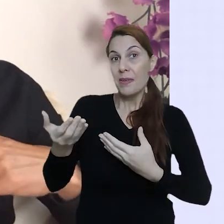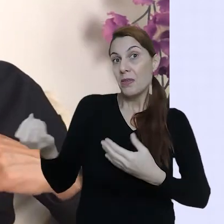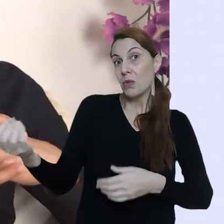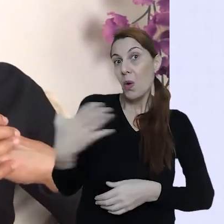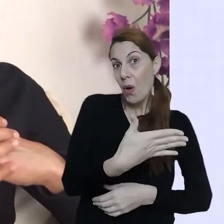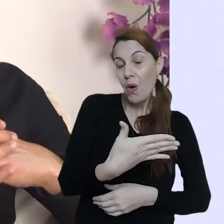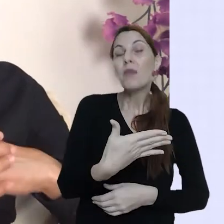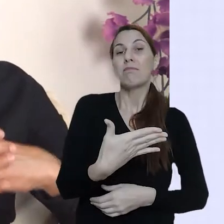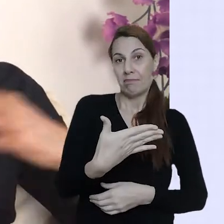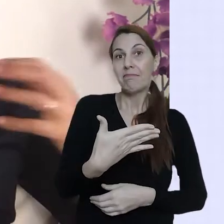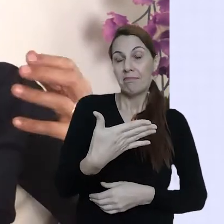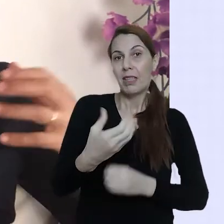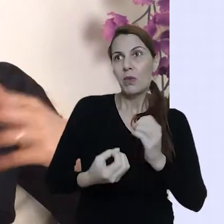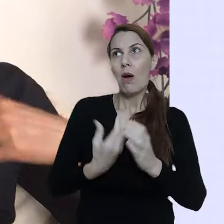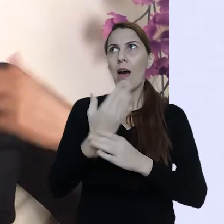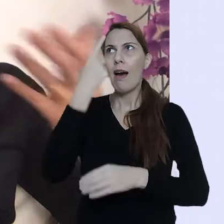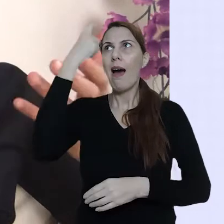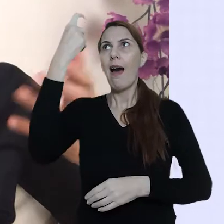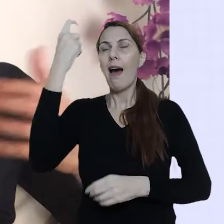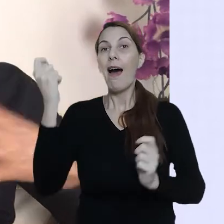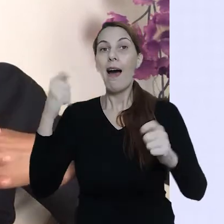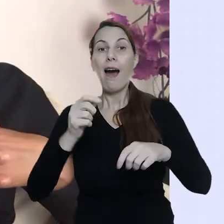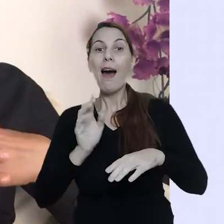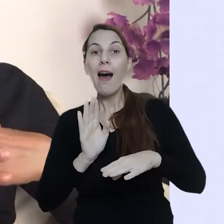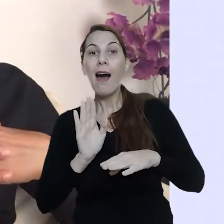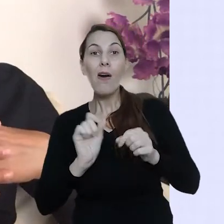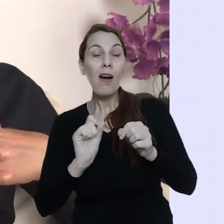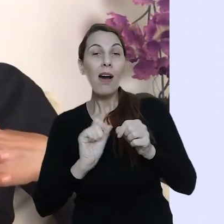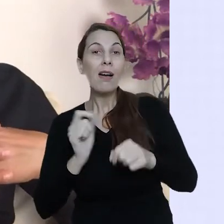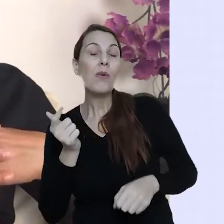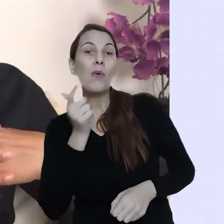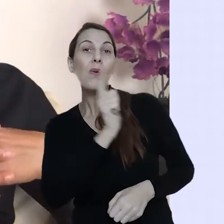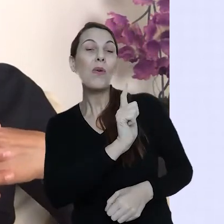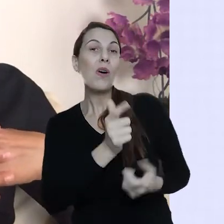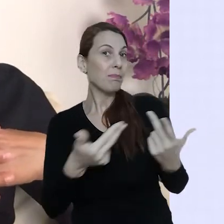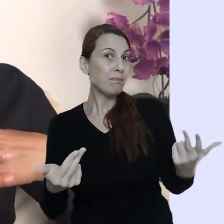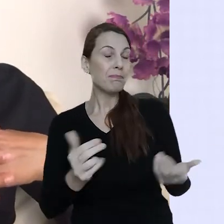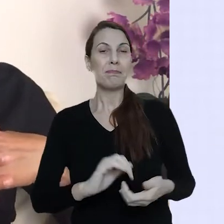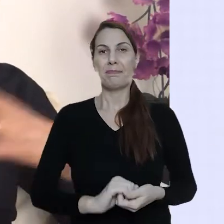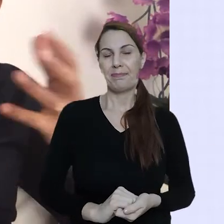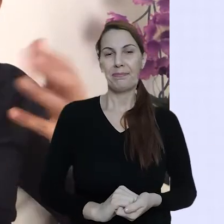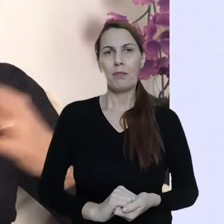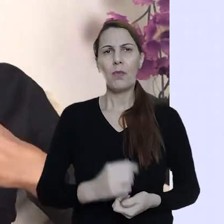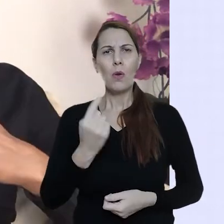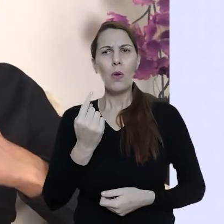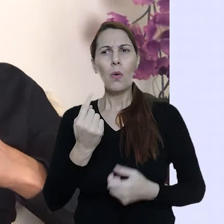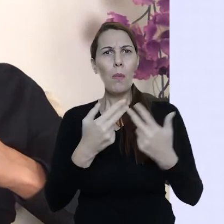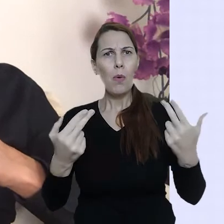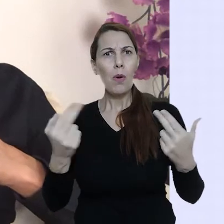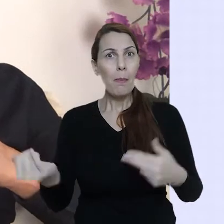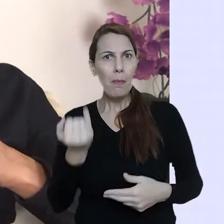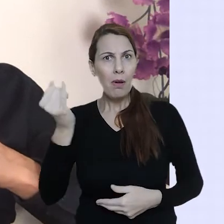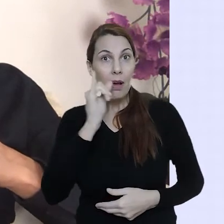caso em inovação, que é basicamente surgir boas ideias para atender às necessidades. Tem um ponto